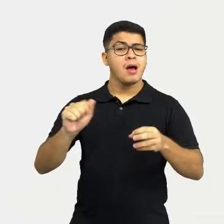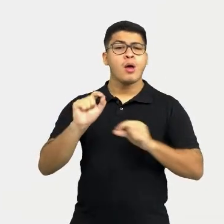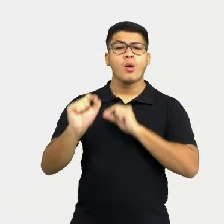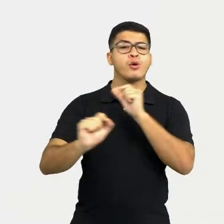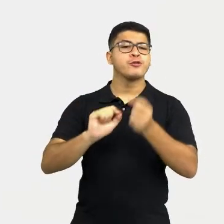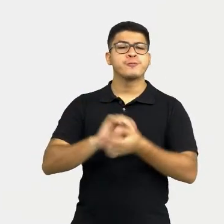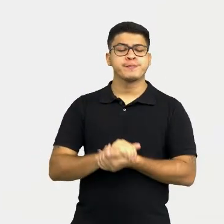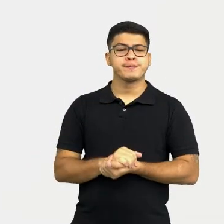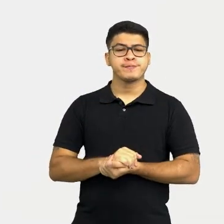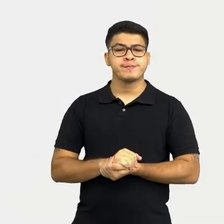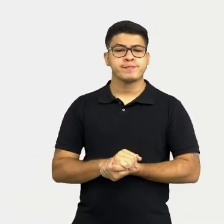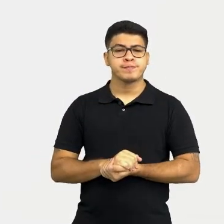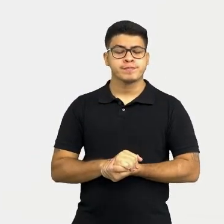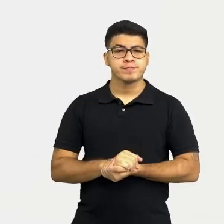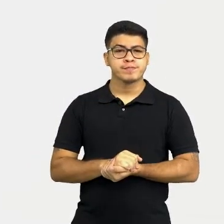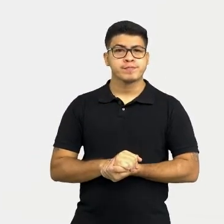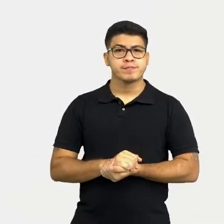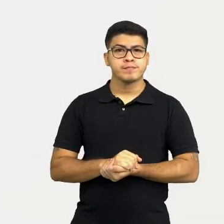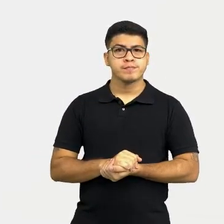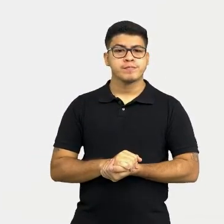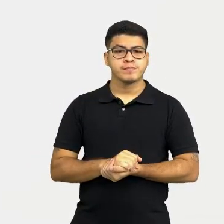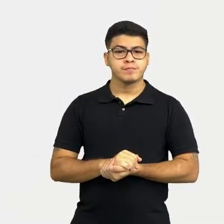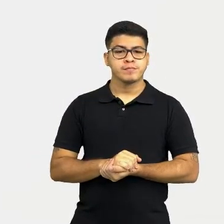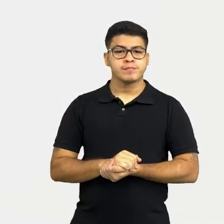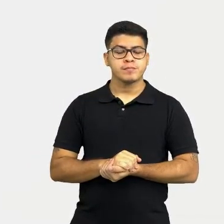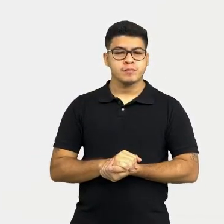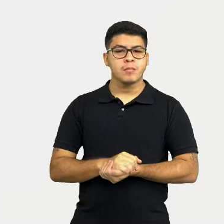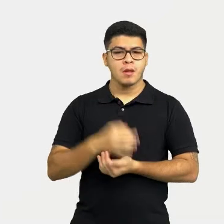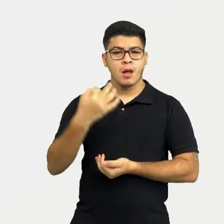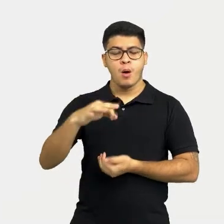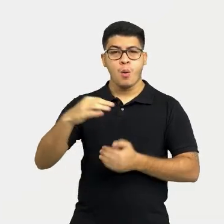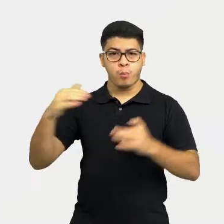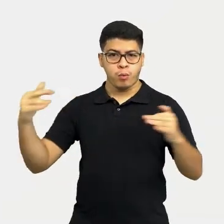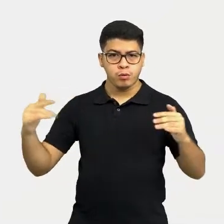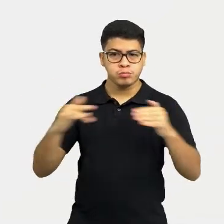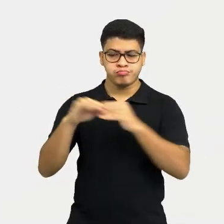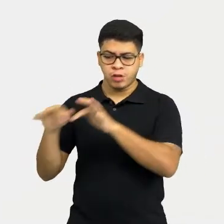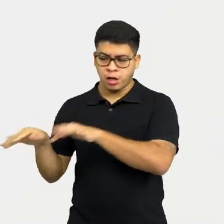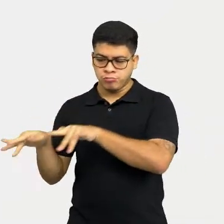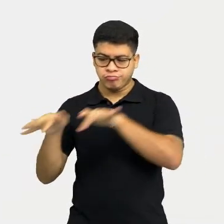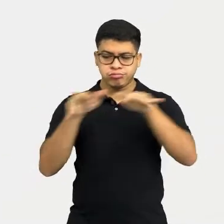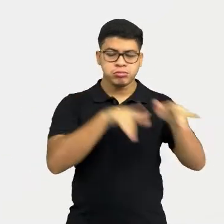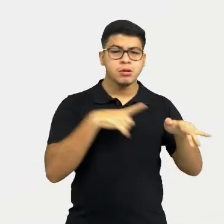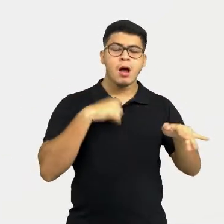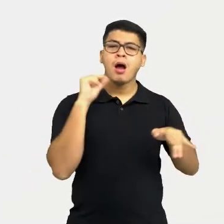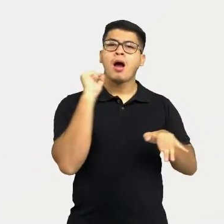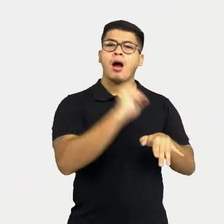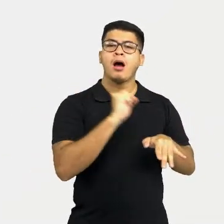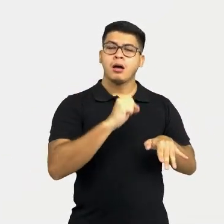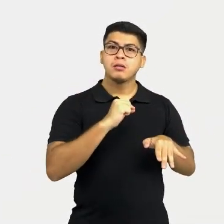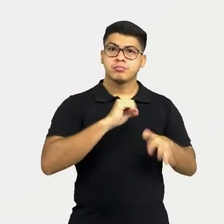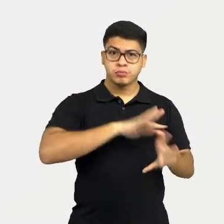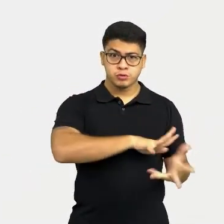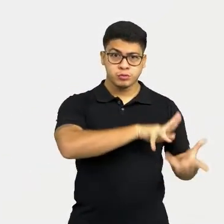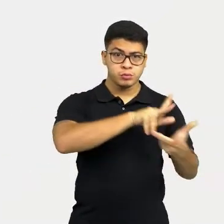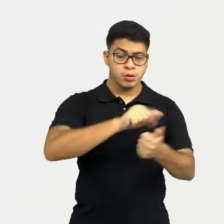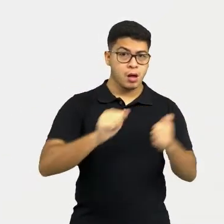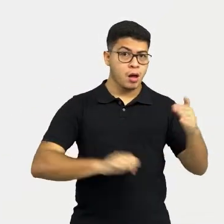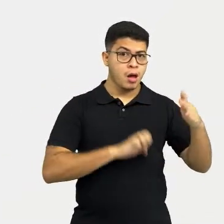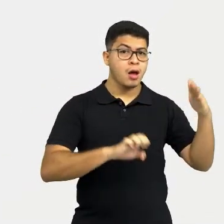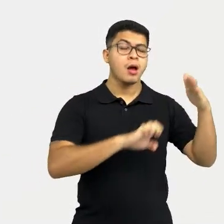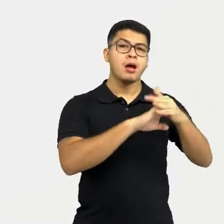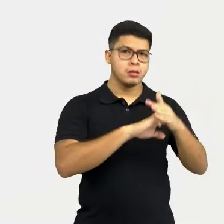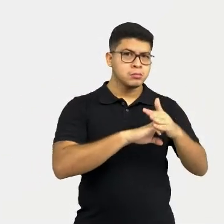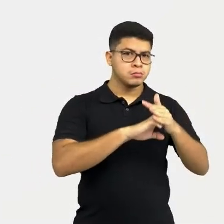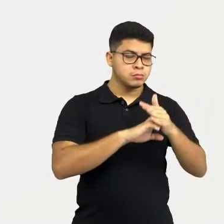só para a gente preencher aí. A alternativa ela está correta, está relacionada com mobilidade territorial internacional, isso acontece numa empresa